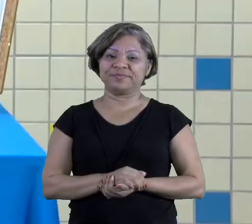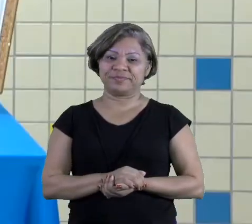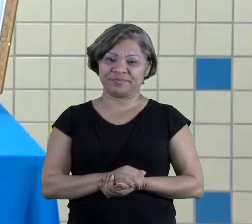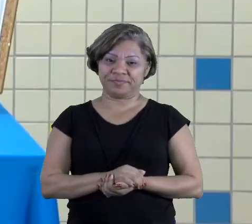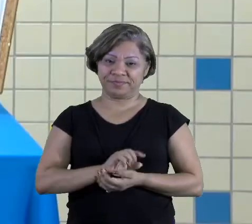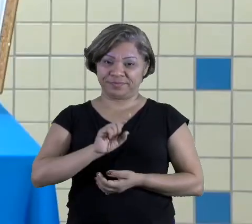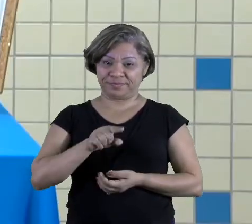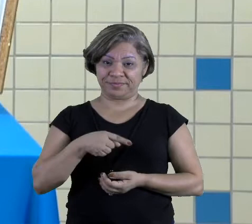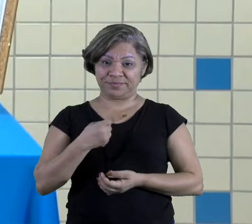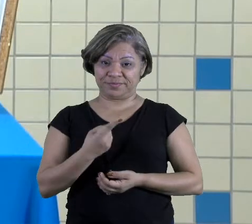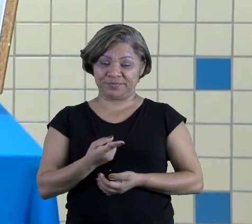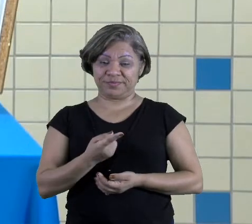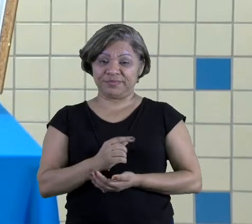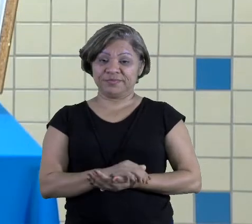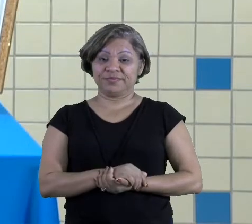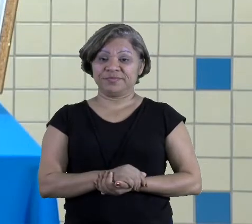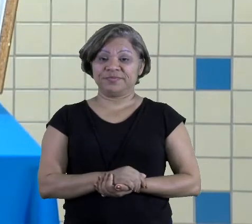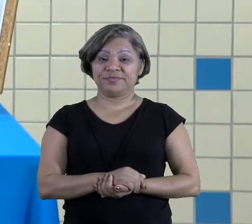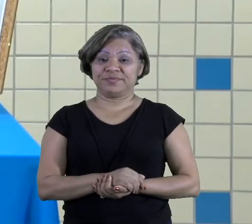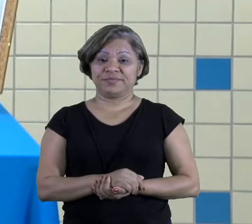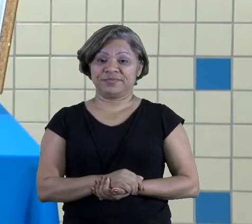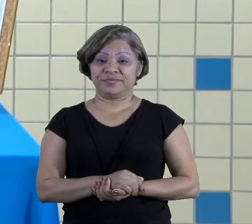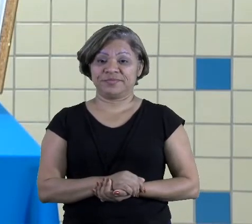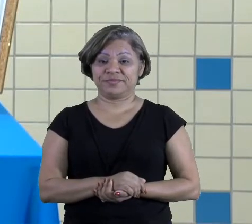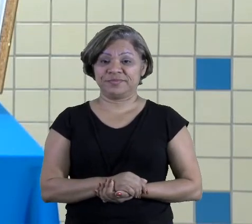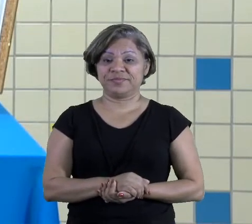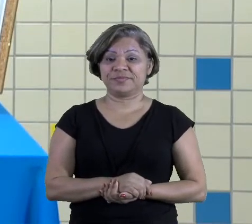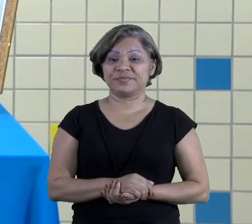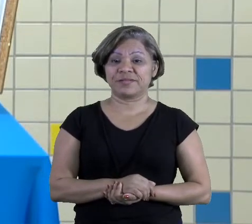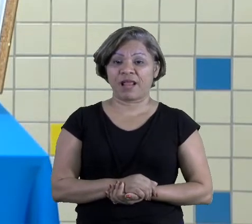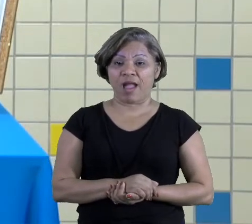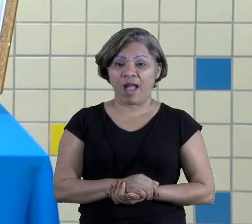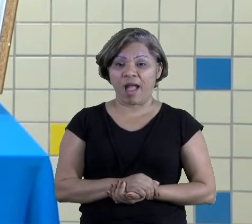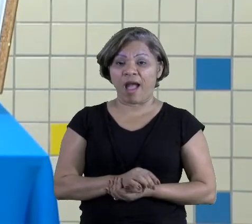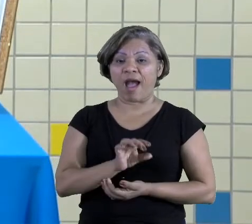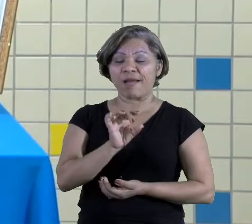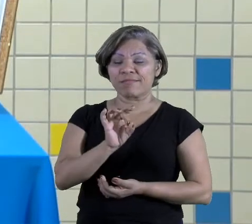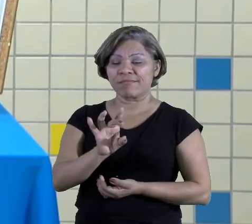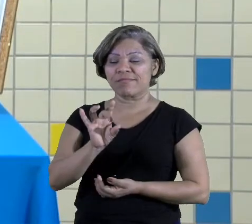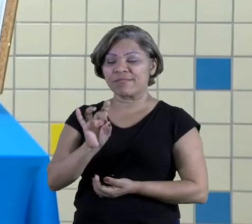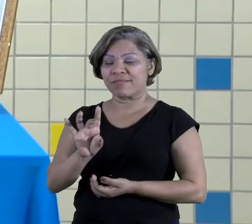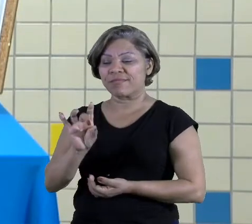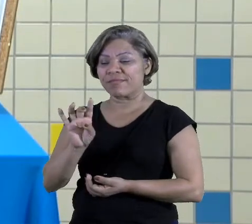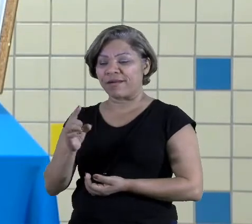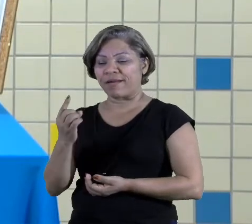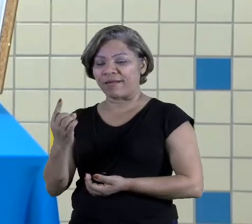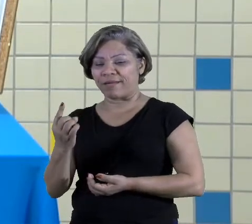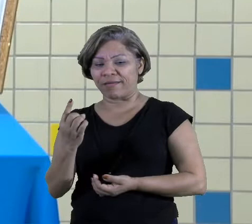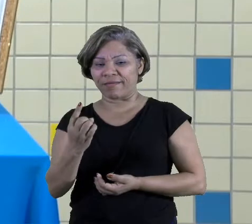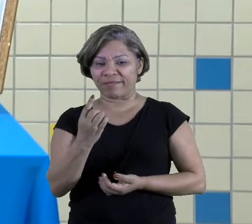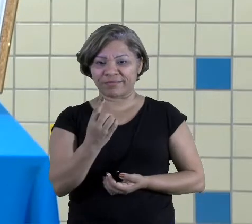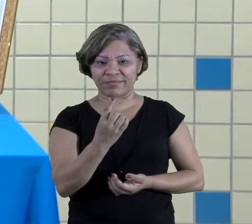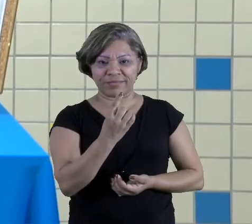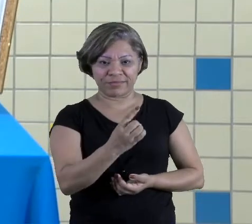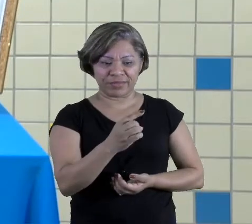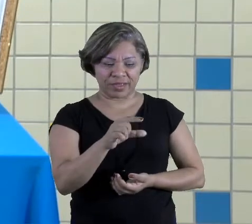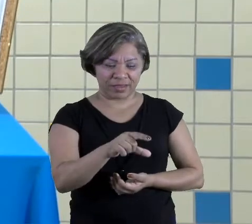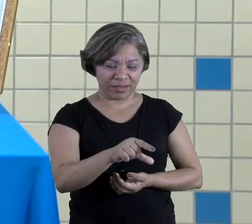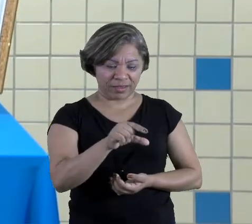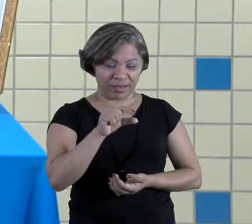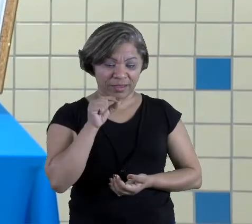Aí depois, cada participante vai tirar uma